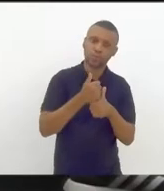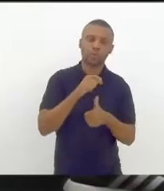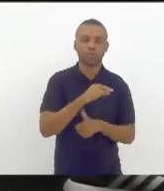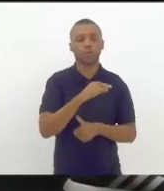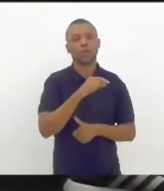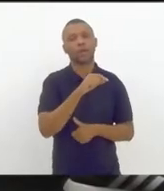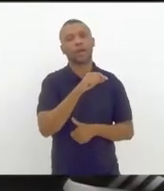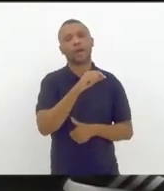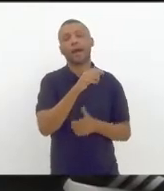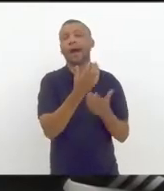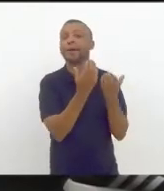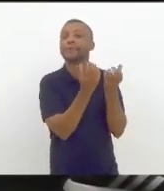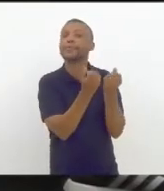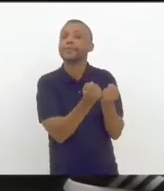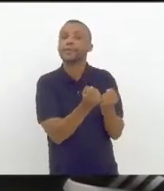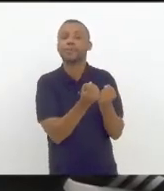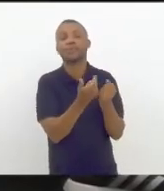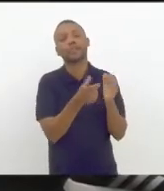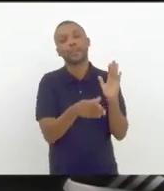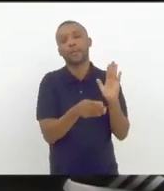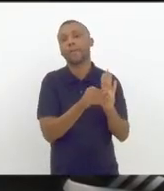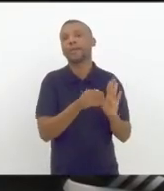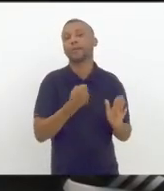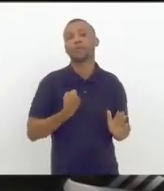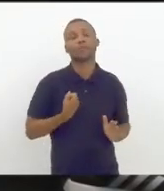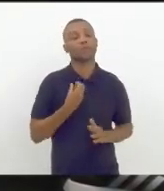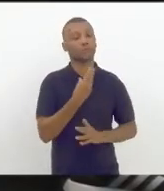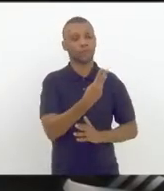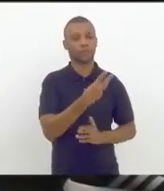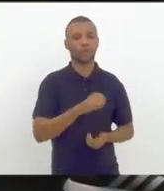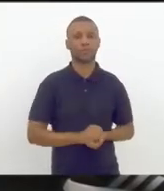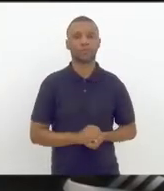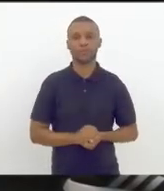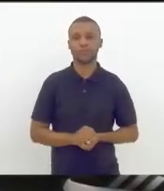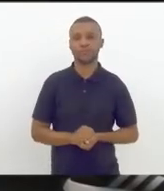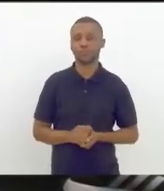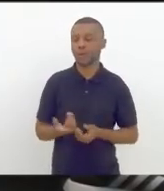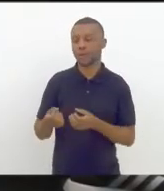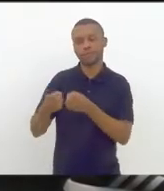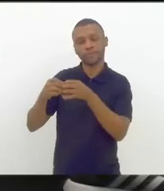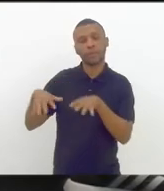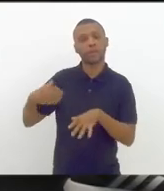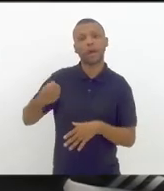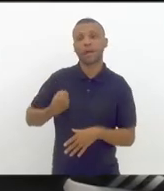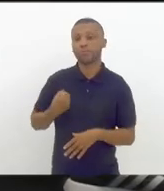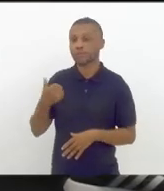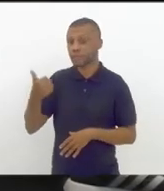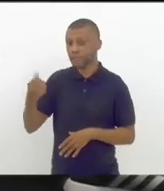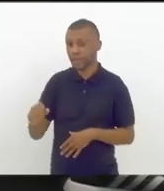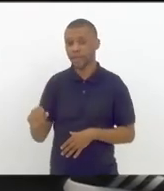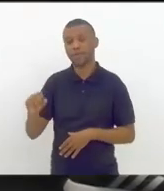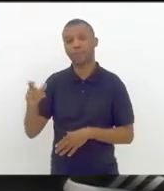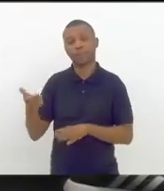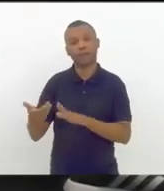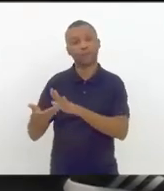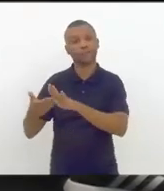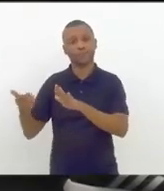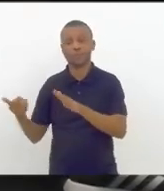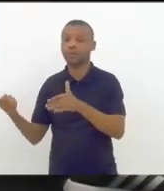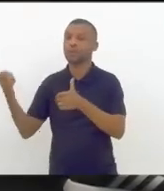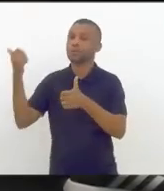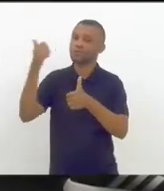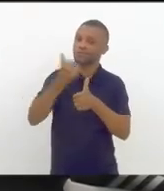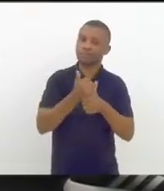pela aceitação da emenda 3. Prejudicada a 10 pela rejeição da